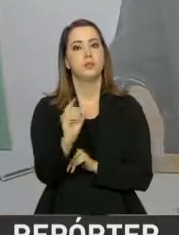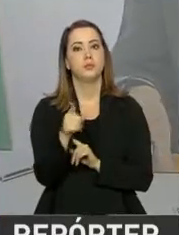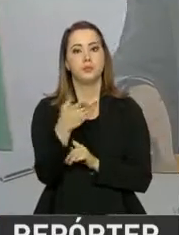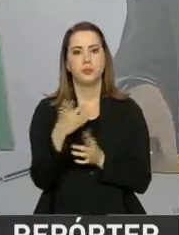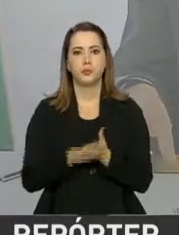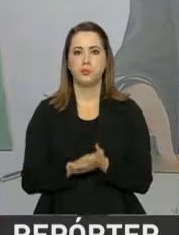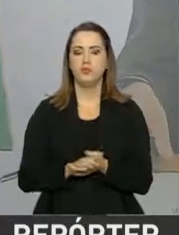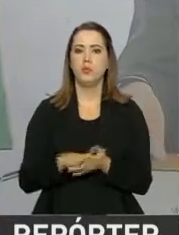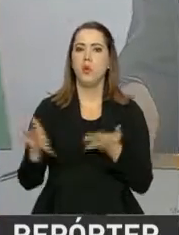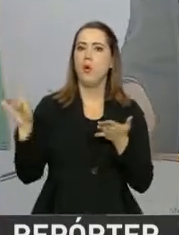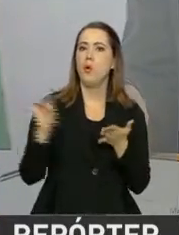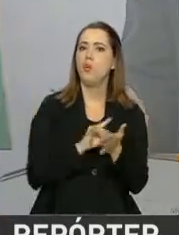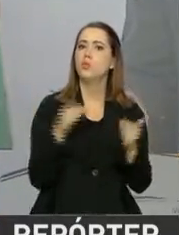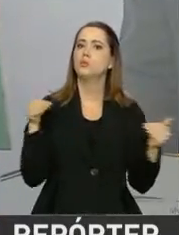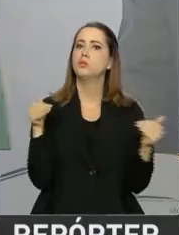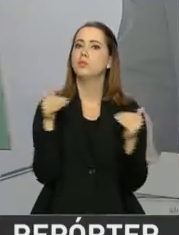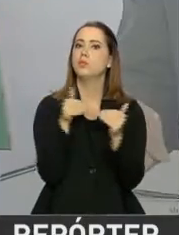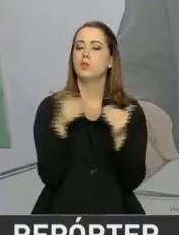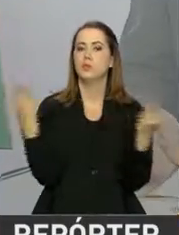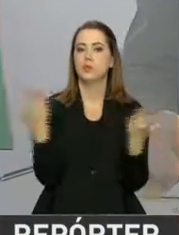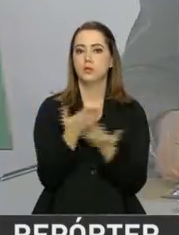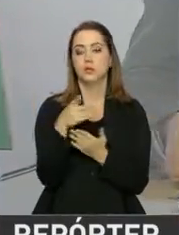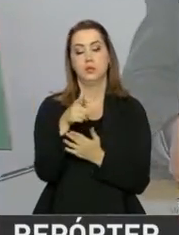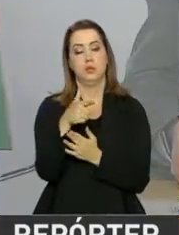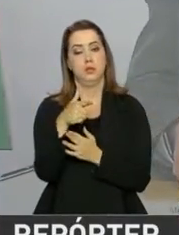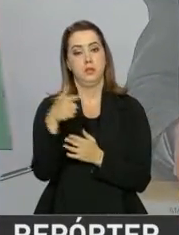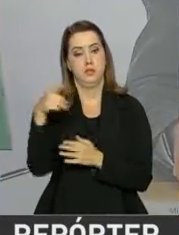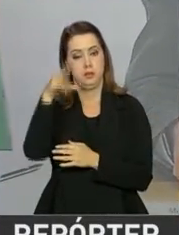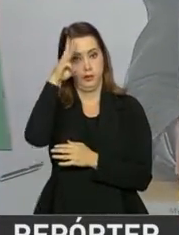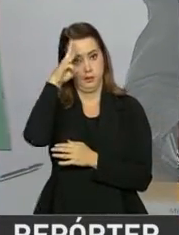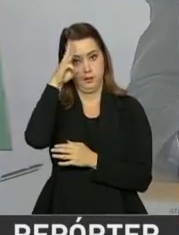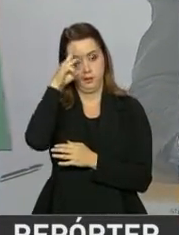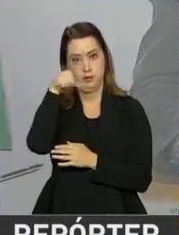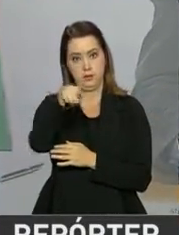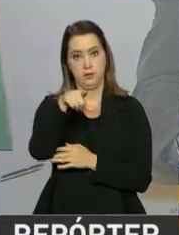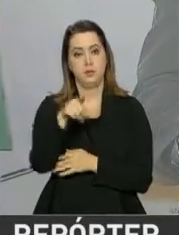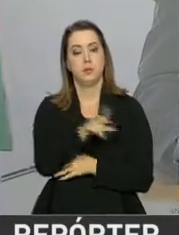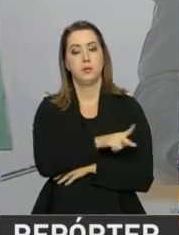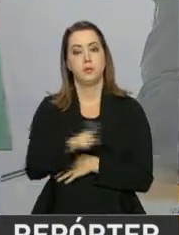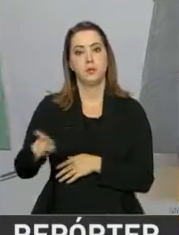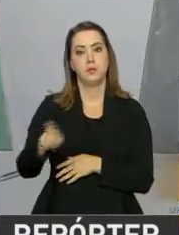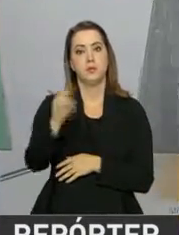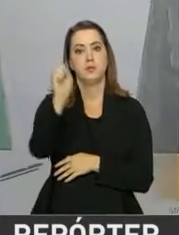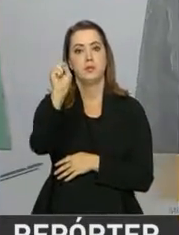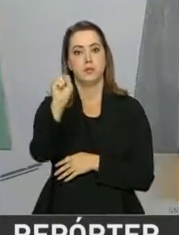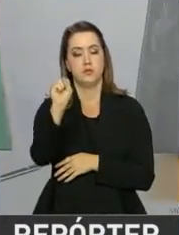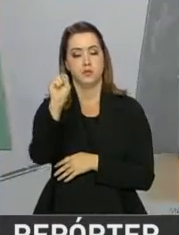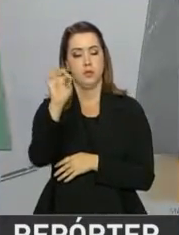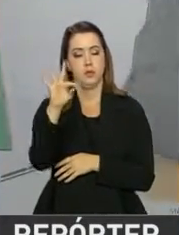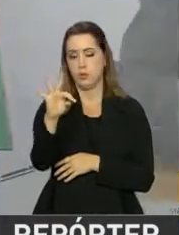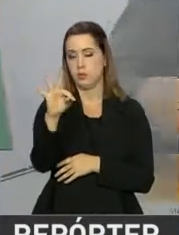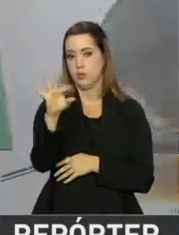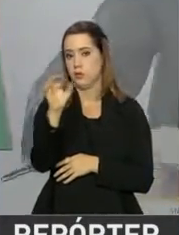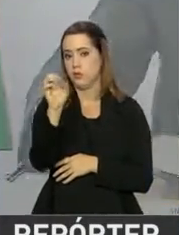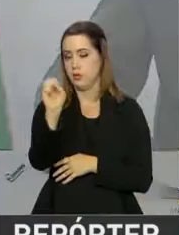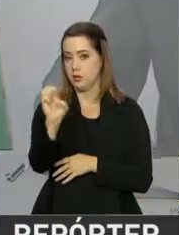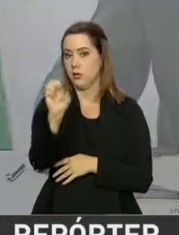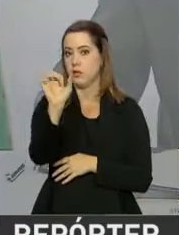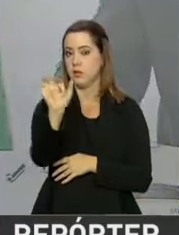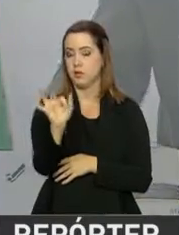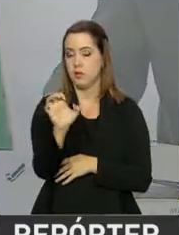um acordo assinado pelo presidente do Tribunal Superior Eleitoral Ministro Gilmar Mendes eo secretário